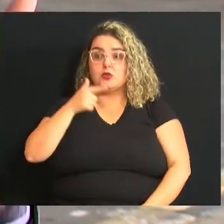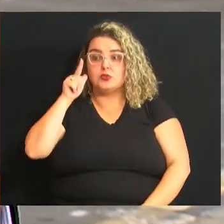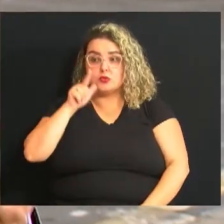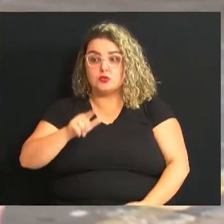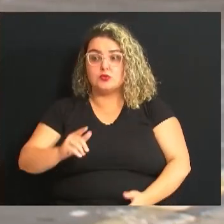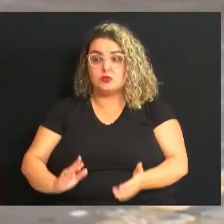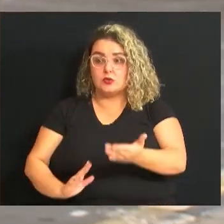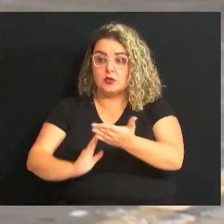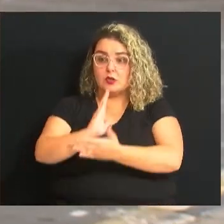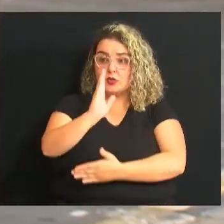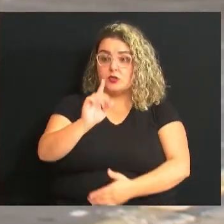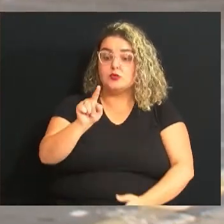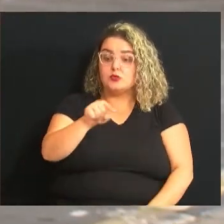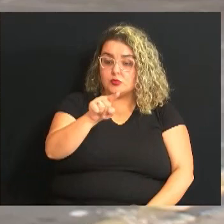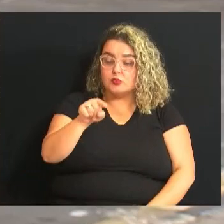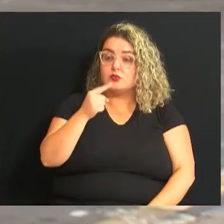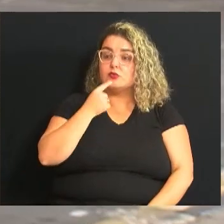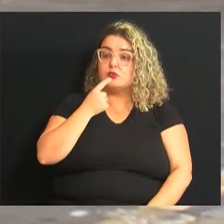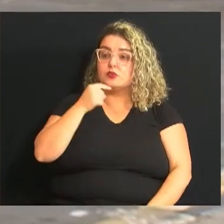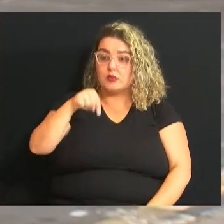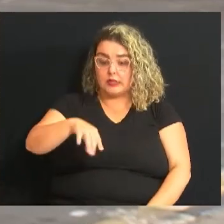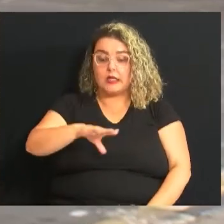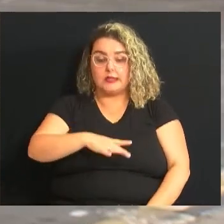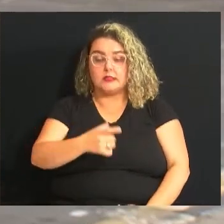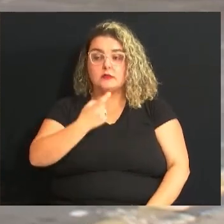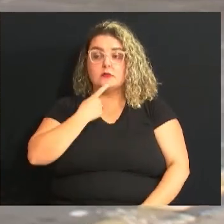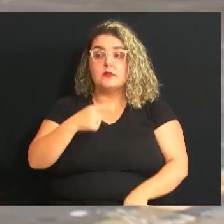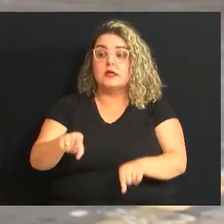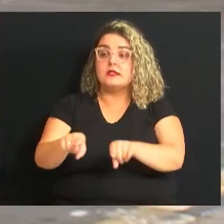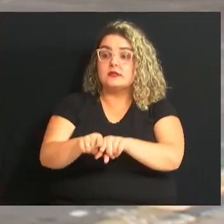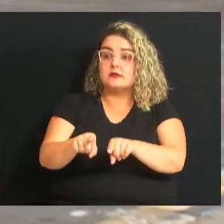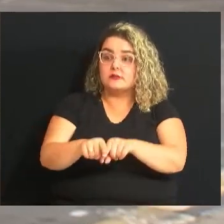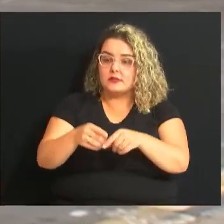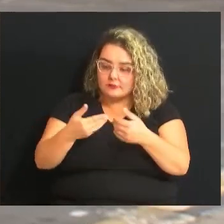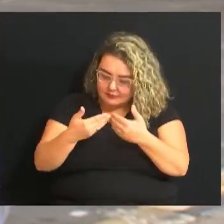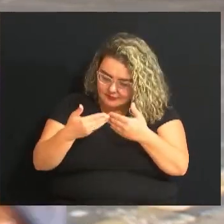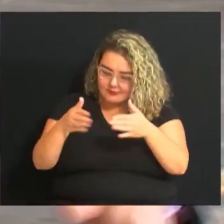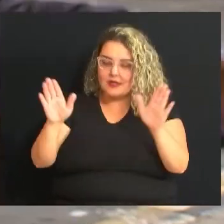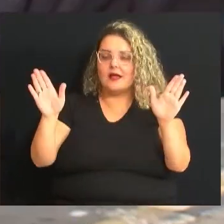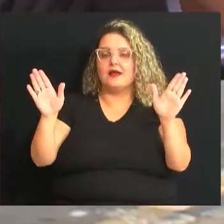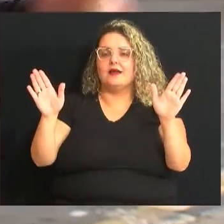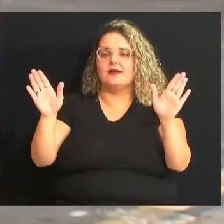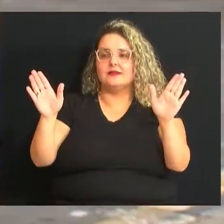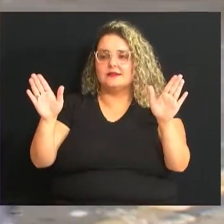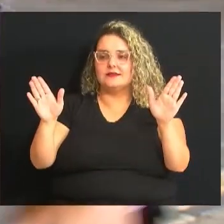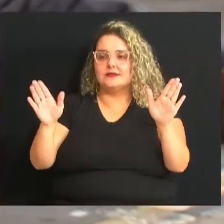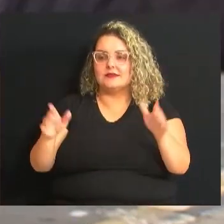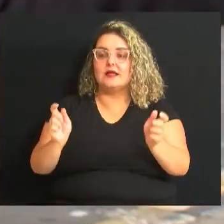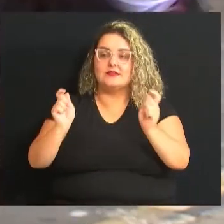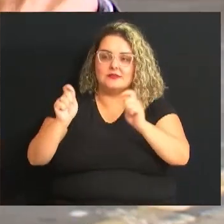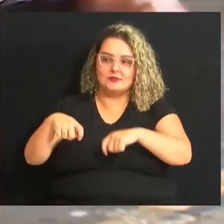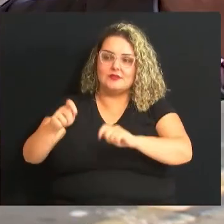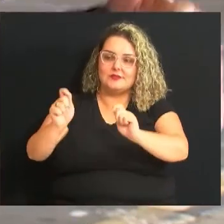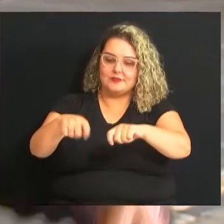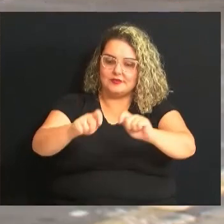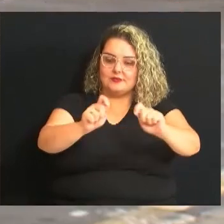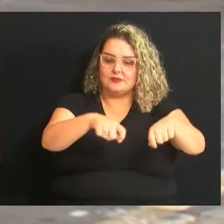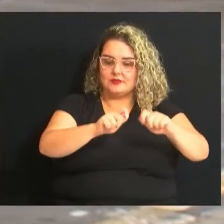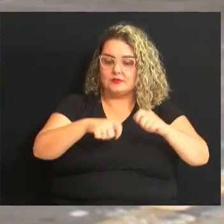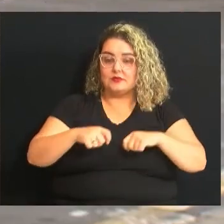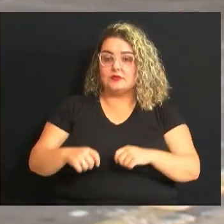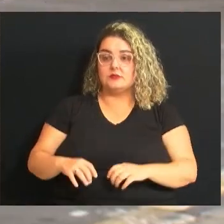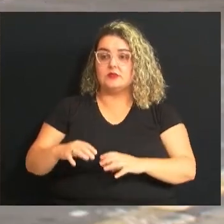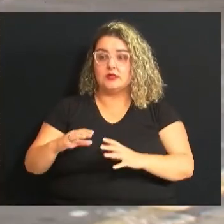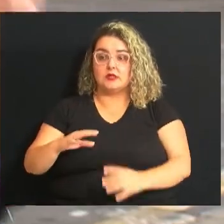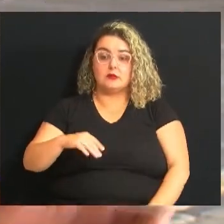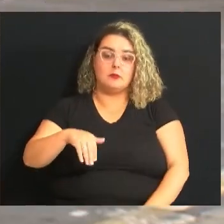conseguimos a aprovação do feriado aqui em Campinas, mas abrimos, de certa maneira, as possibilidades para que